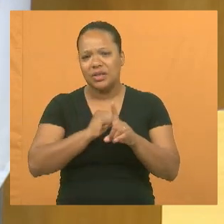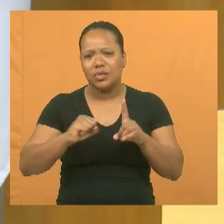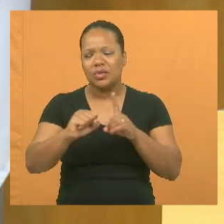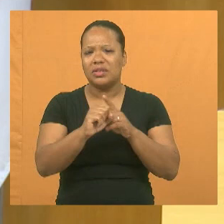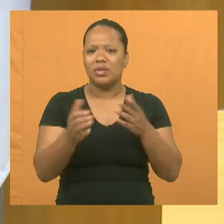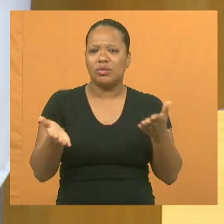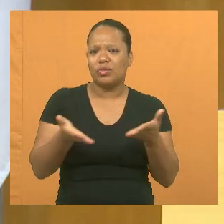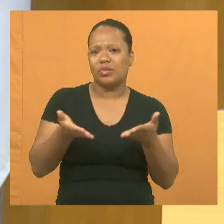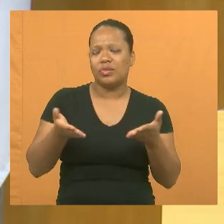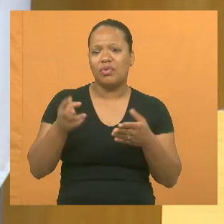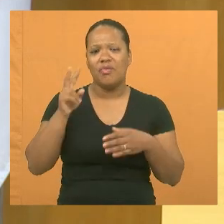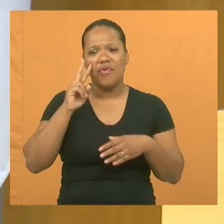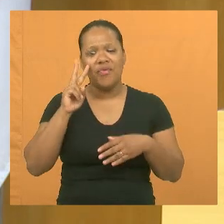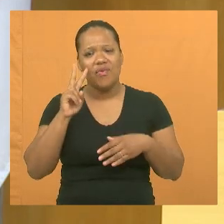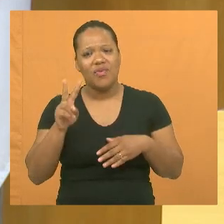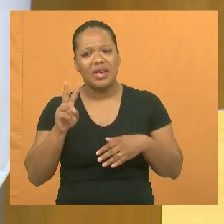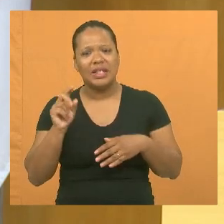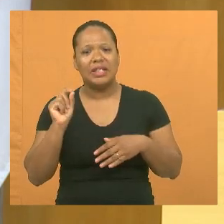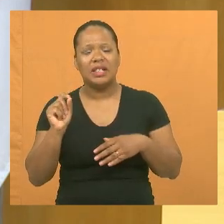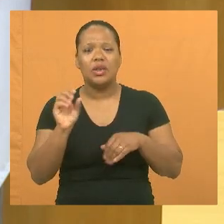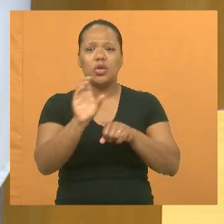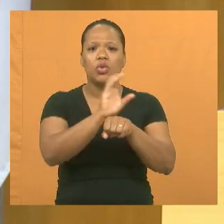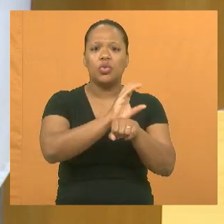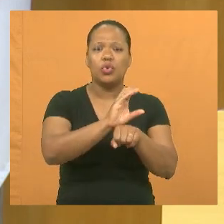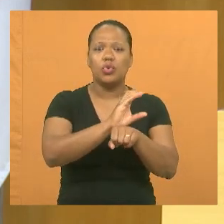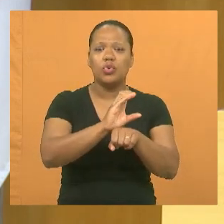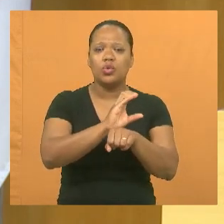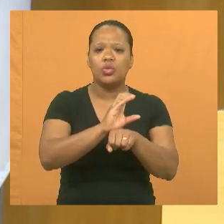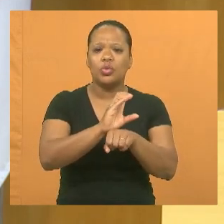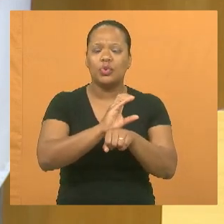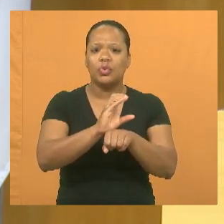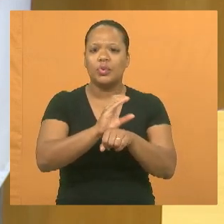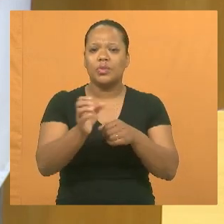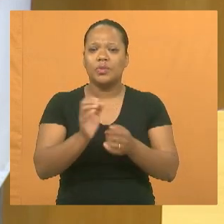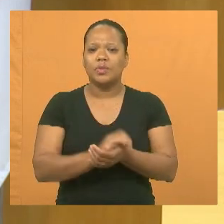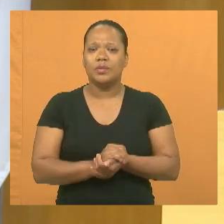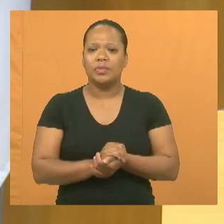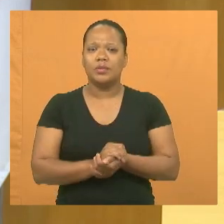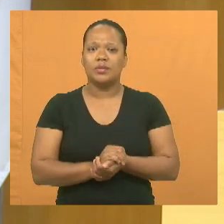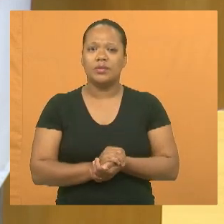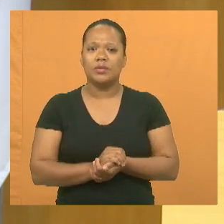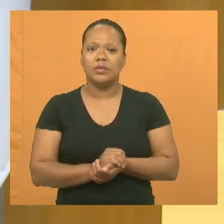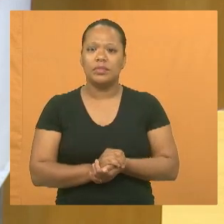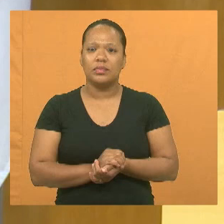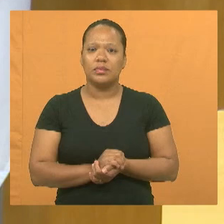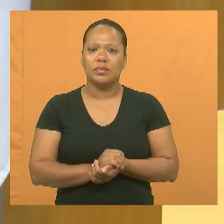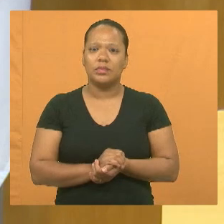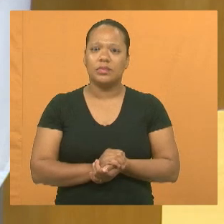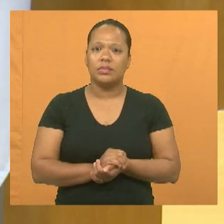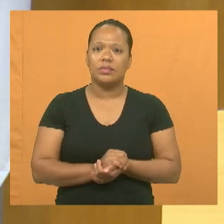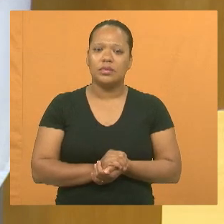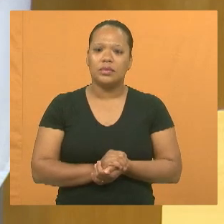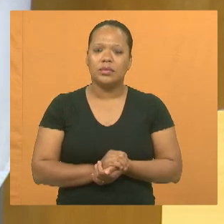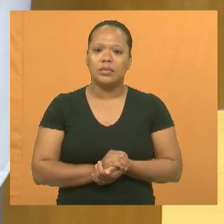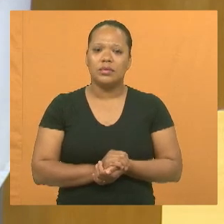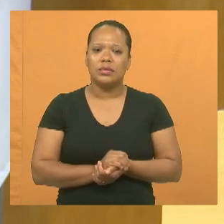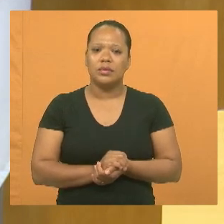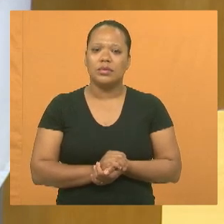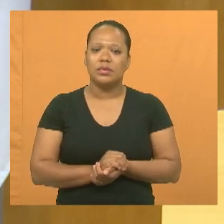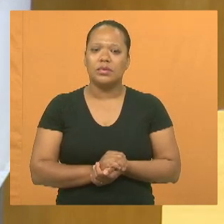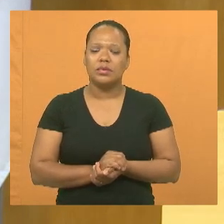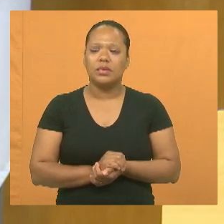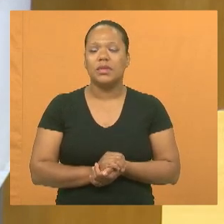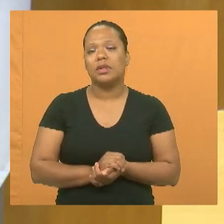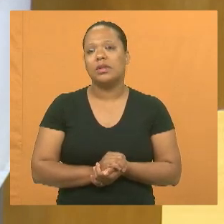de hoje é ver que tem vários cursos que trata com relacionamento humano, que trata de cuidar, de conhecer o